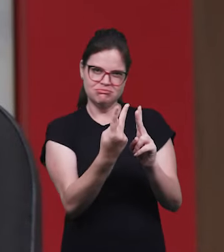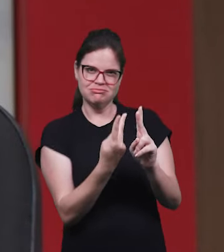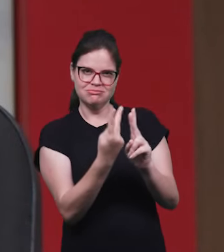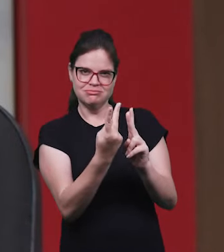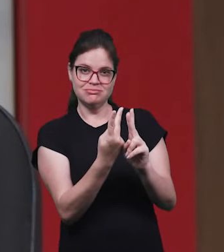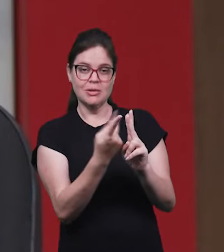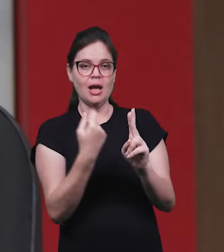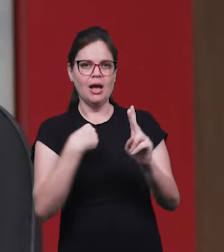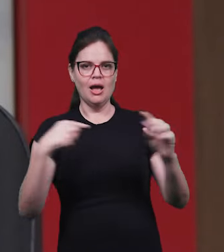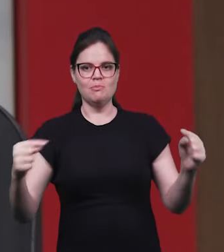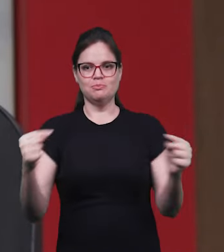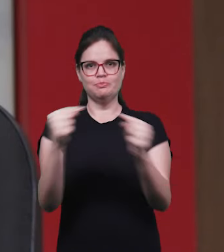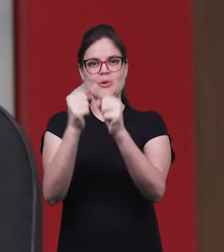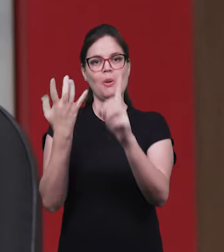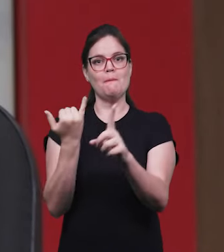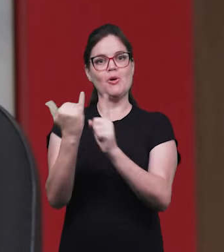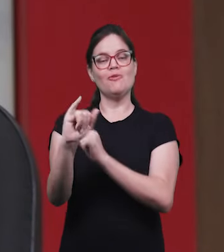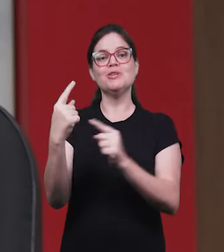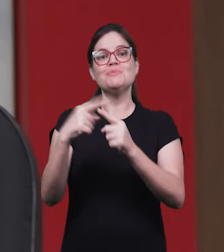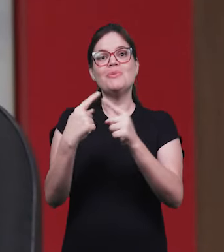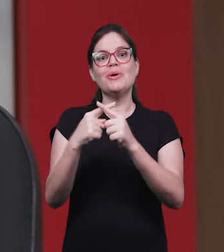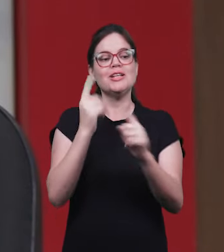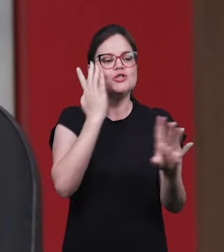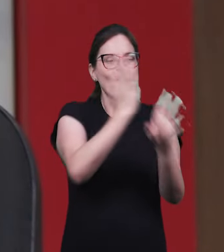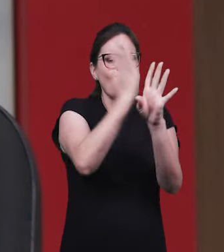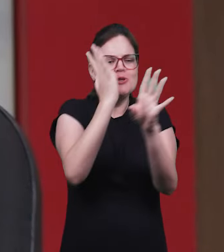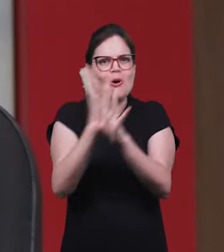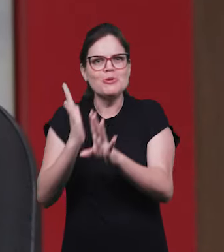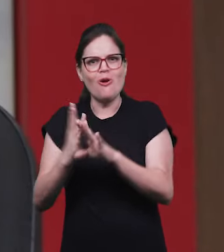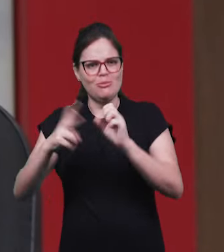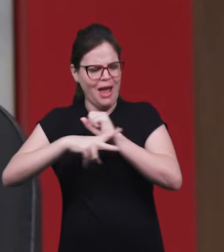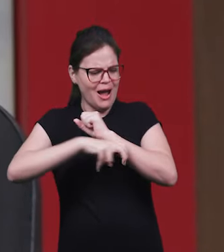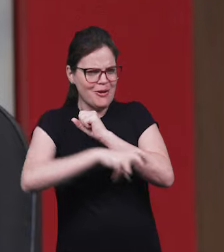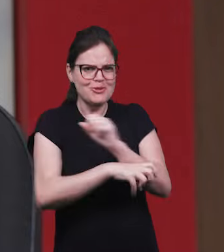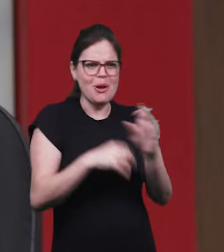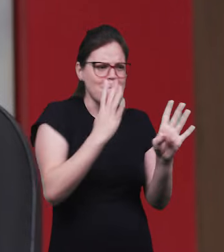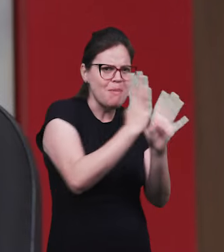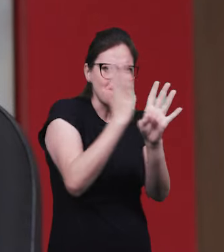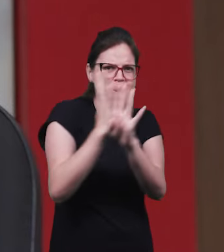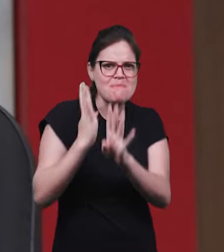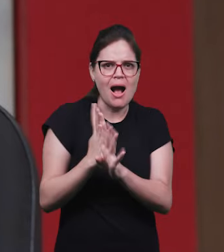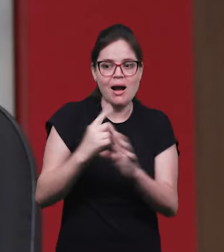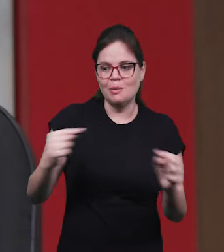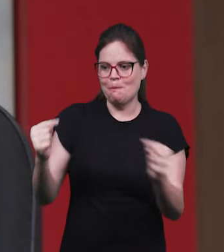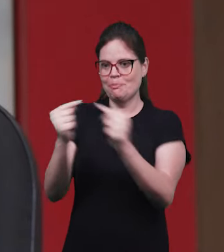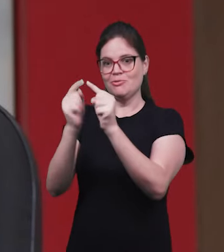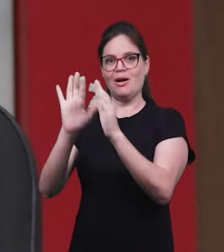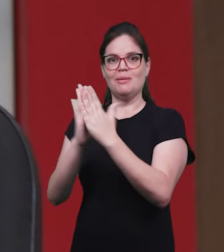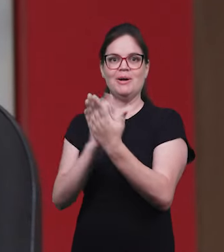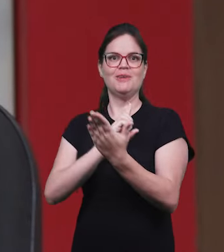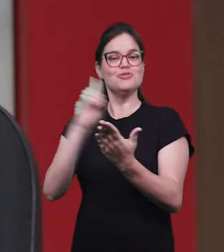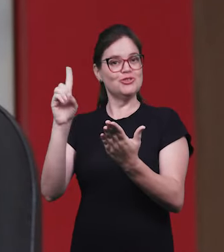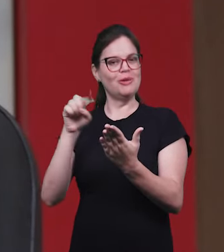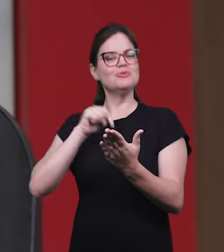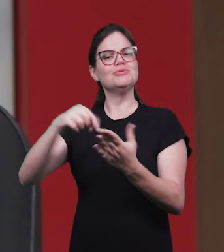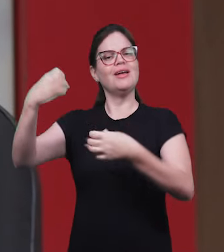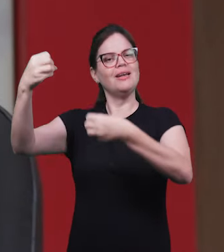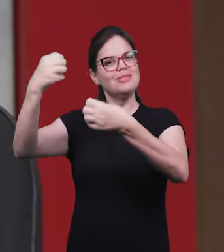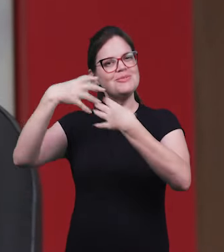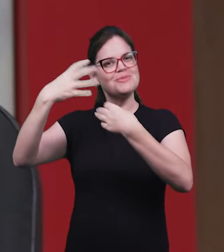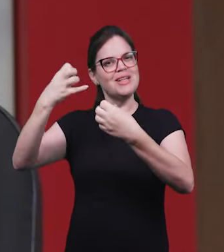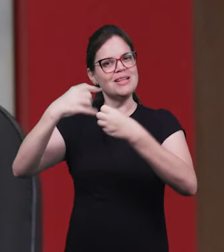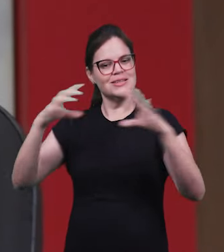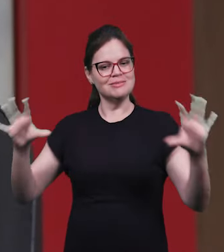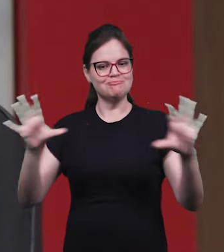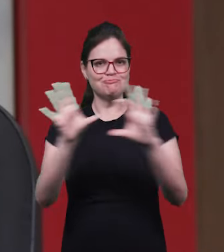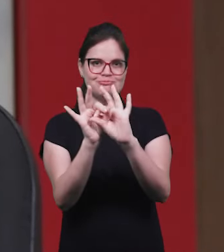mas também o profético, que é a parte espiritual. O que o Senhor quer nos ensinar com a sua